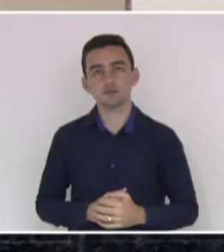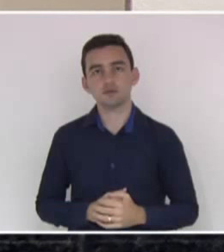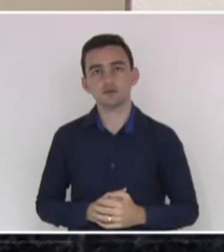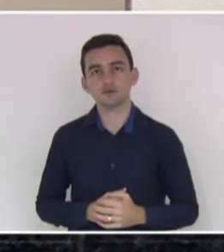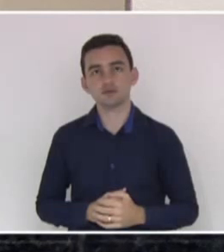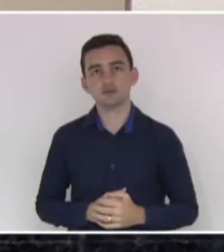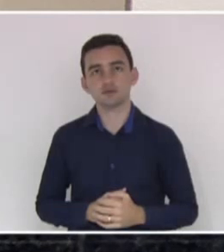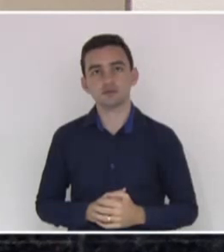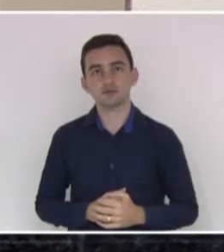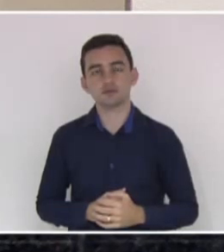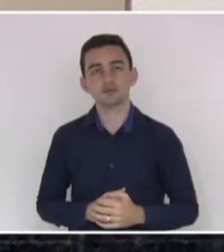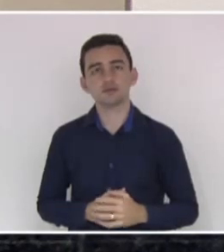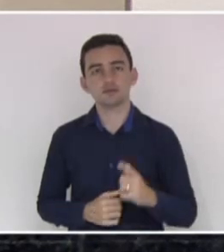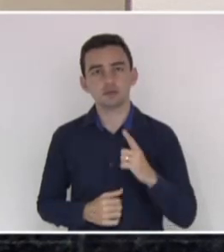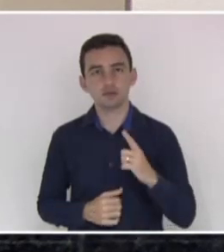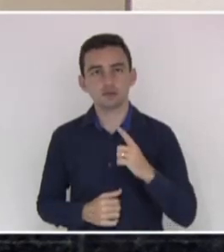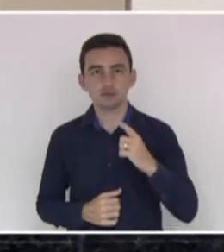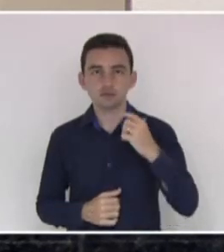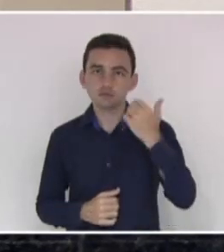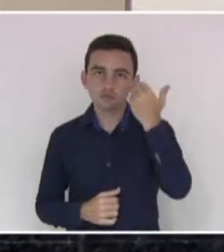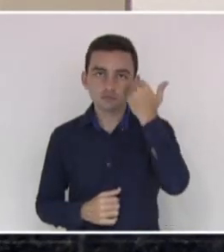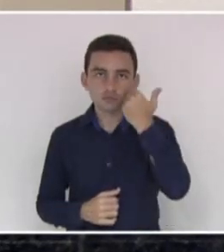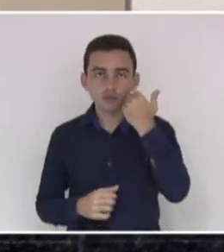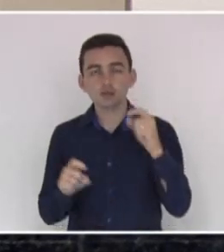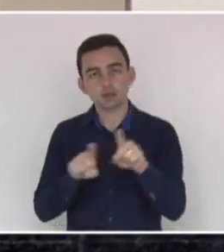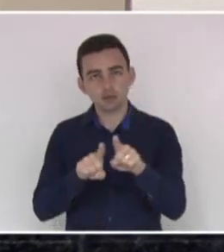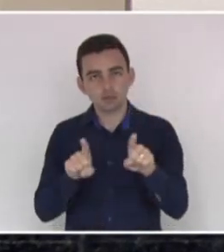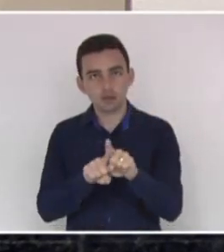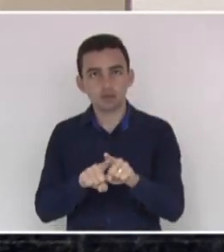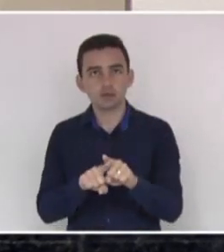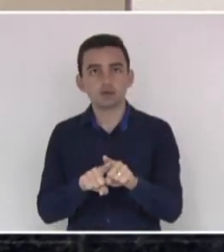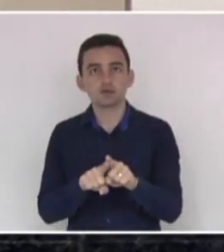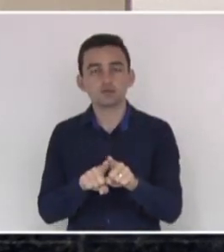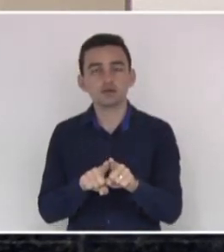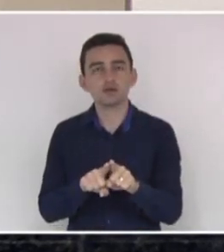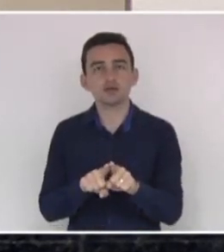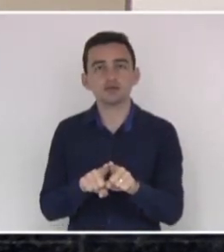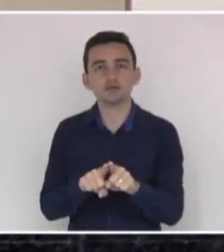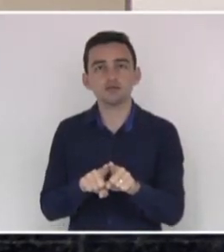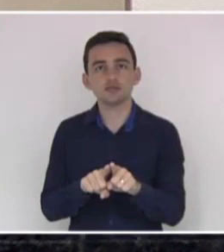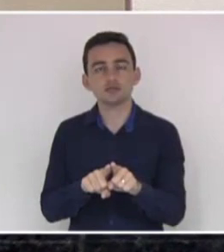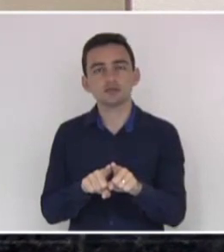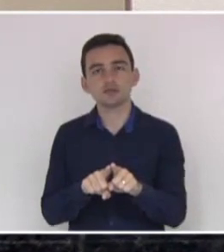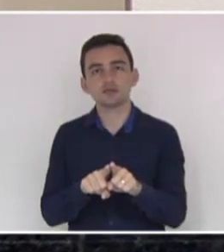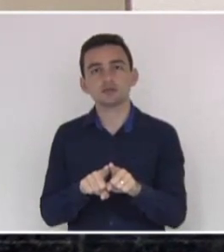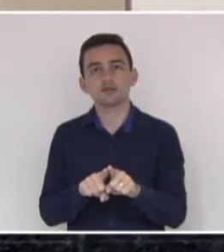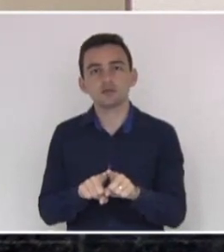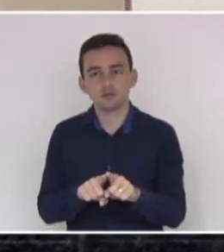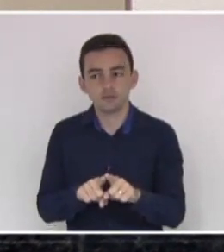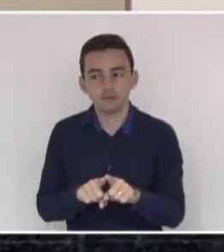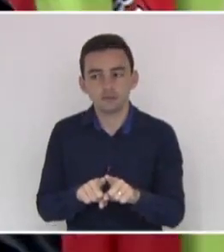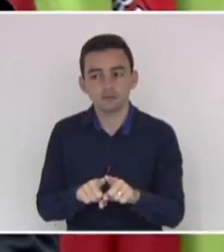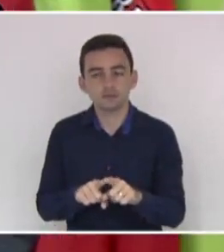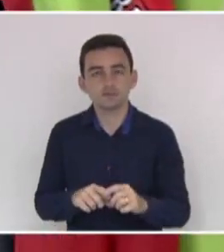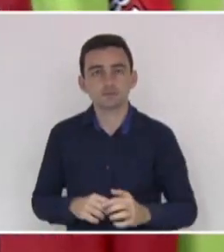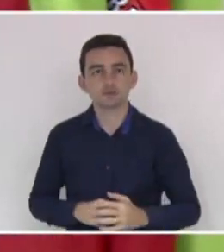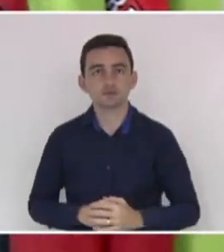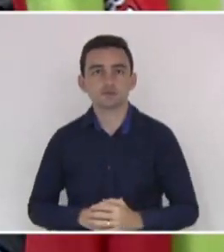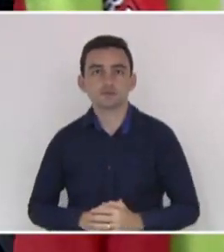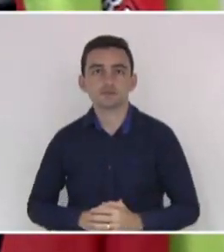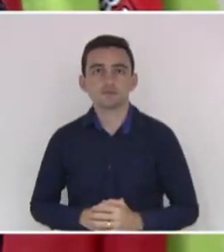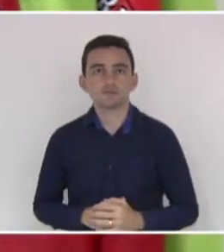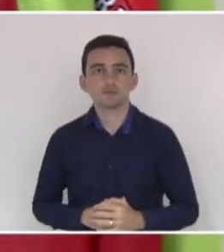e logo em seguida o deputado Darcy de Matos, que também tem a palavra. Deputado Nilson, Vossa Excelência tem até 10 minutos. Senhor